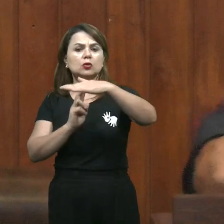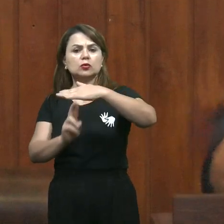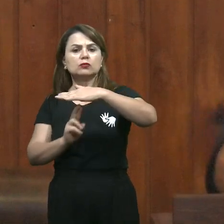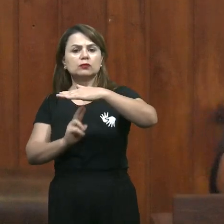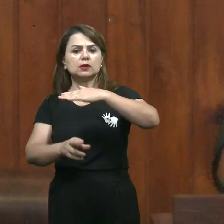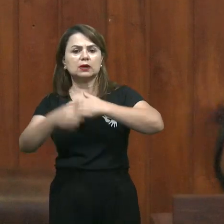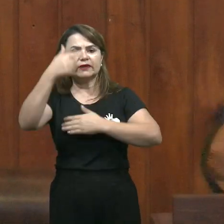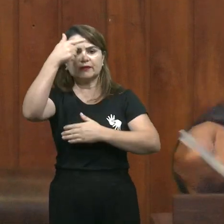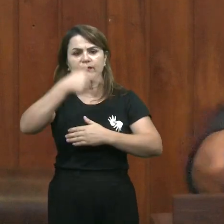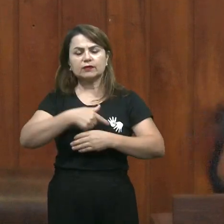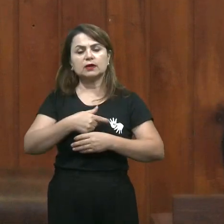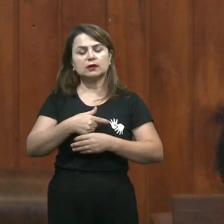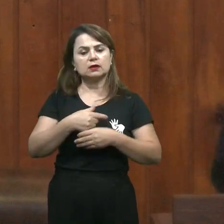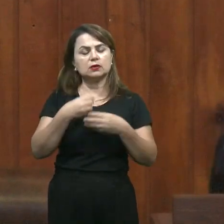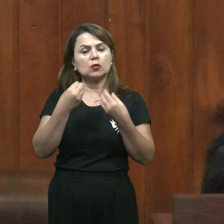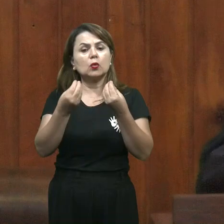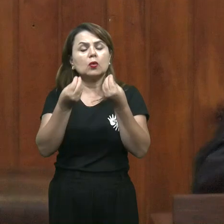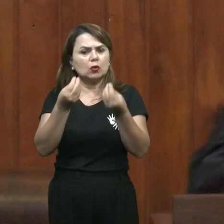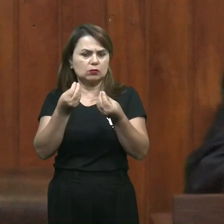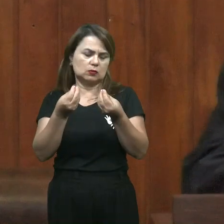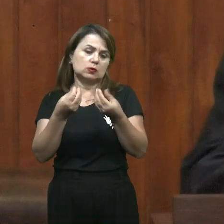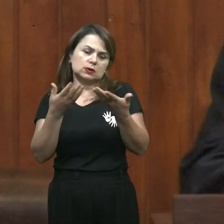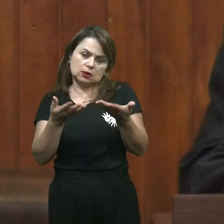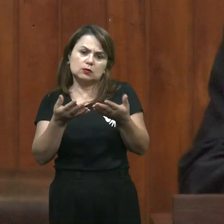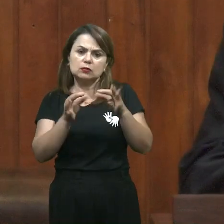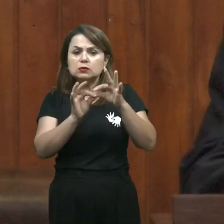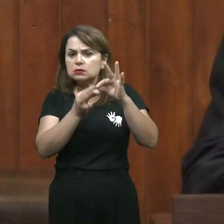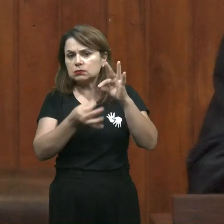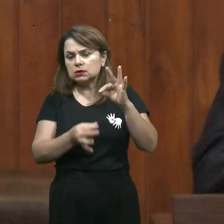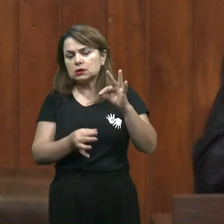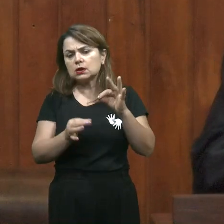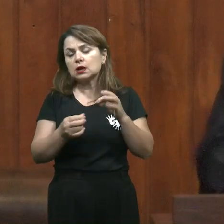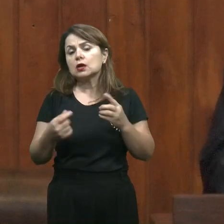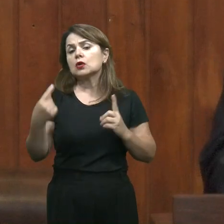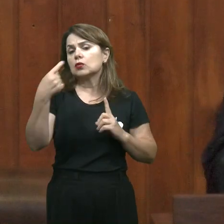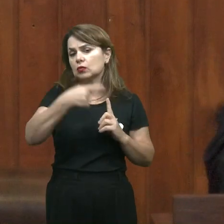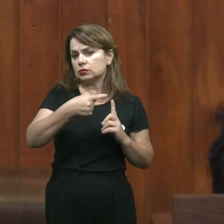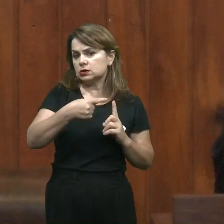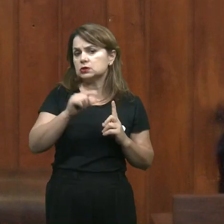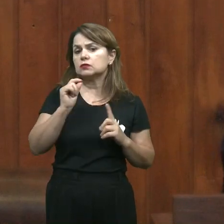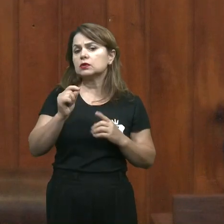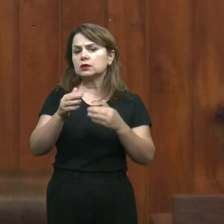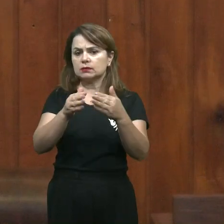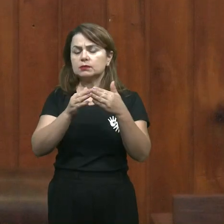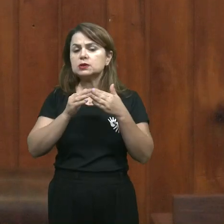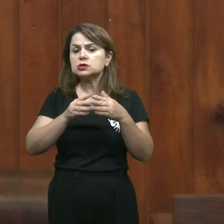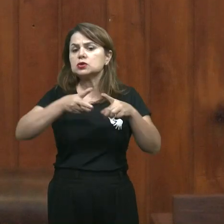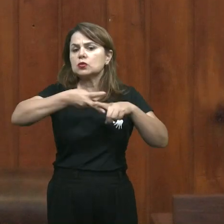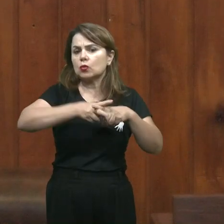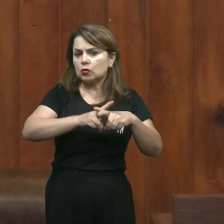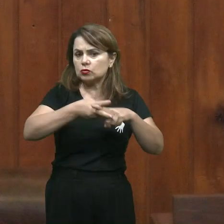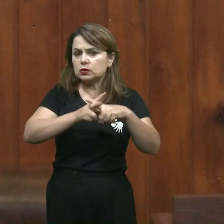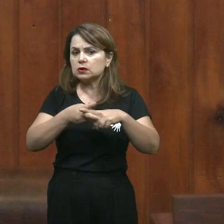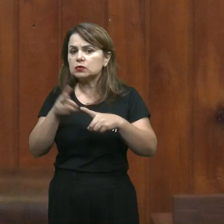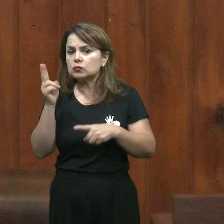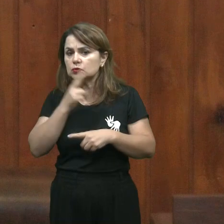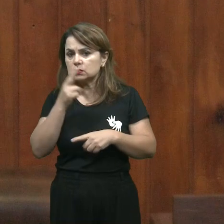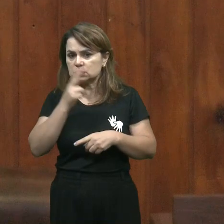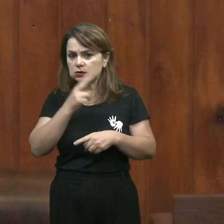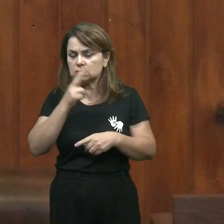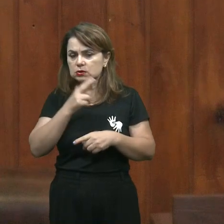daquela forma então eu venho aqui ser muito breve muito sucinto de objetivo e pedir aqui a manutenção urgente